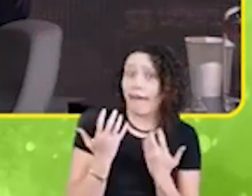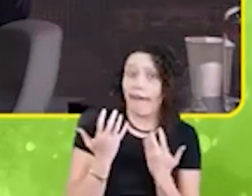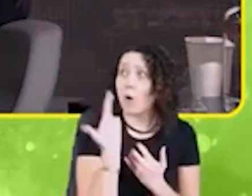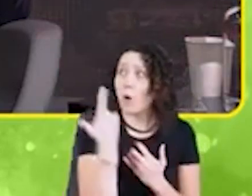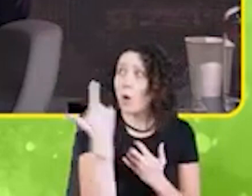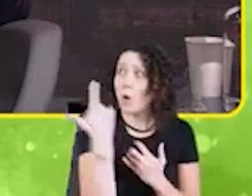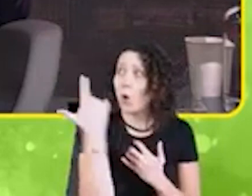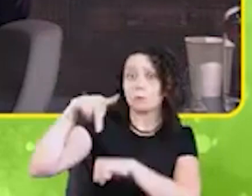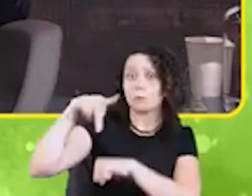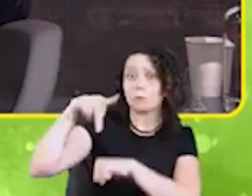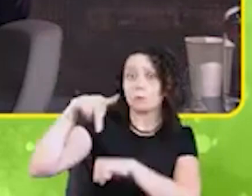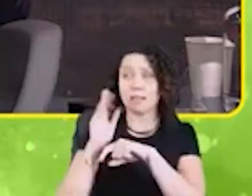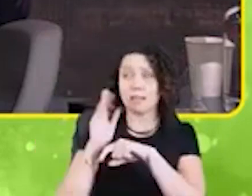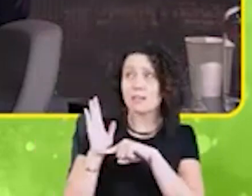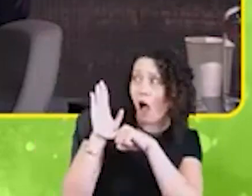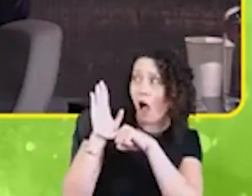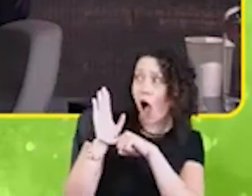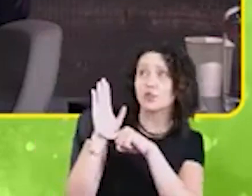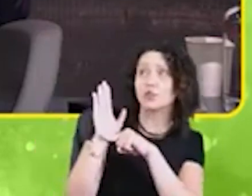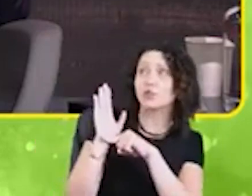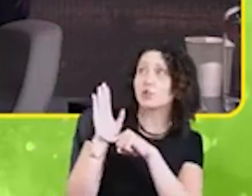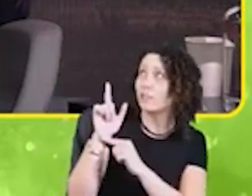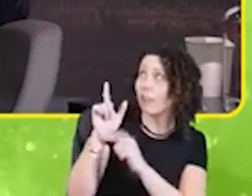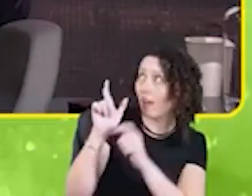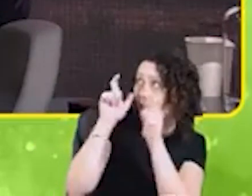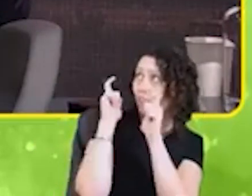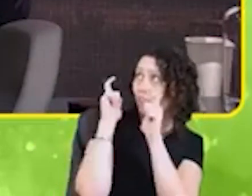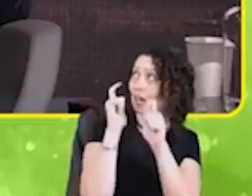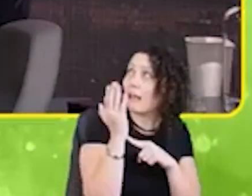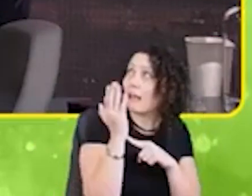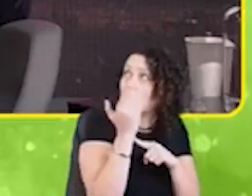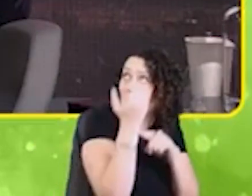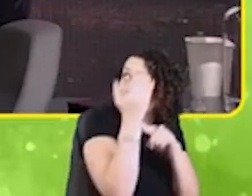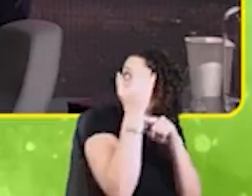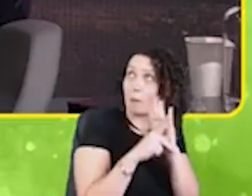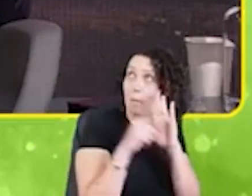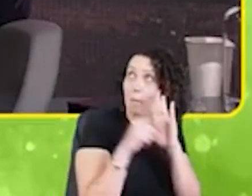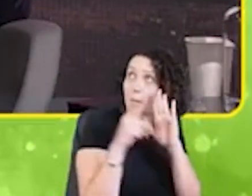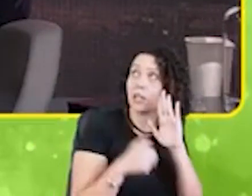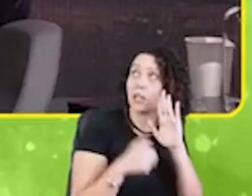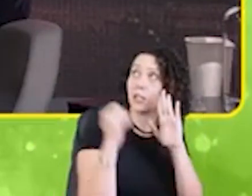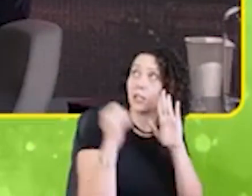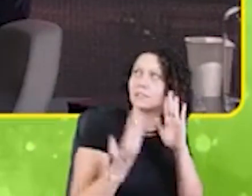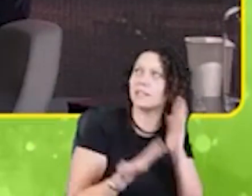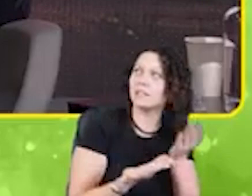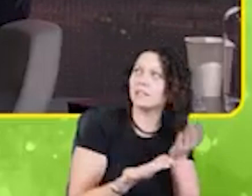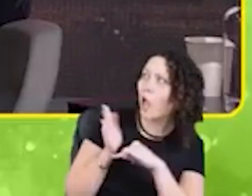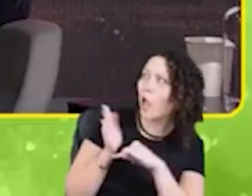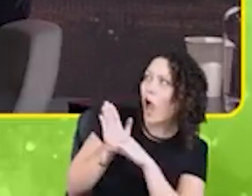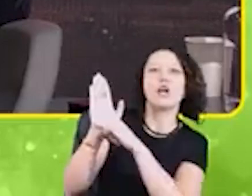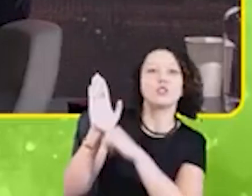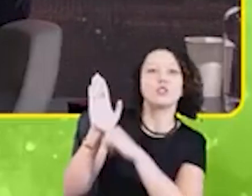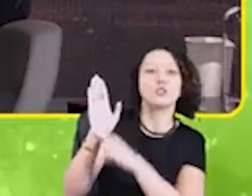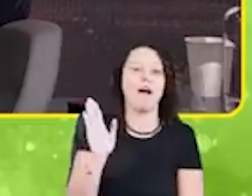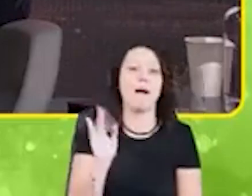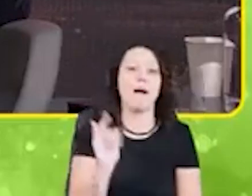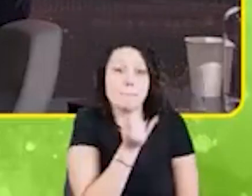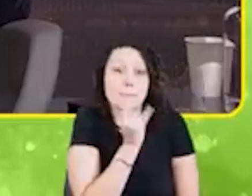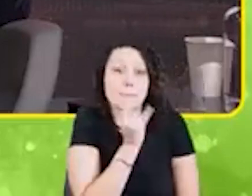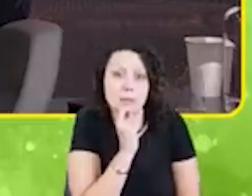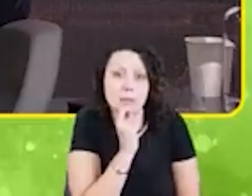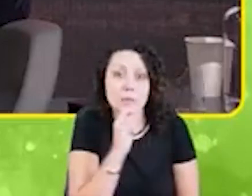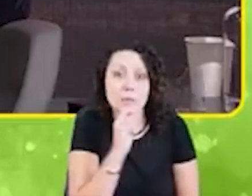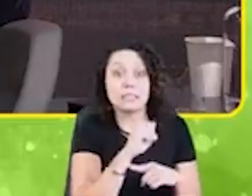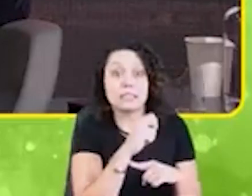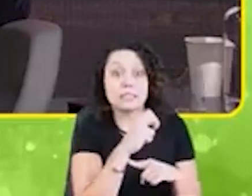e se interessarem para aquelas tecnologias que o Brasil já tem uma Agricultura de Baixo Carbono como um novo Marco do saneamento como